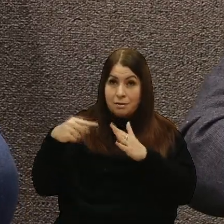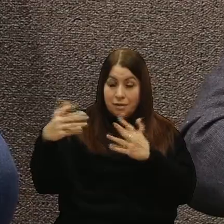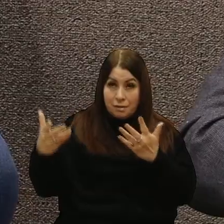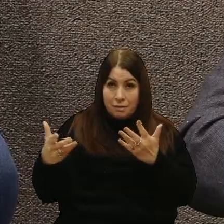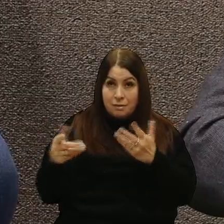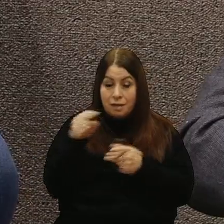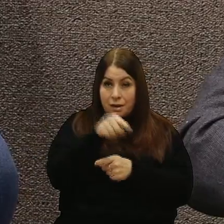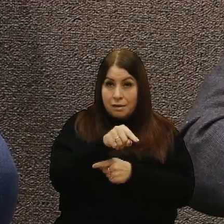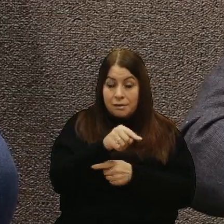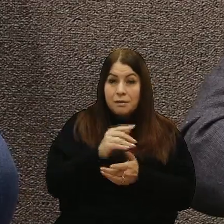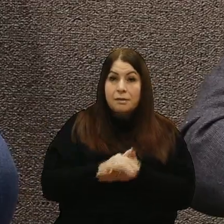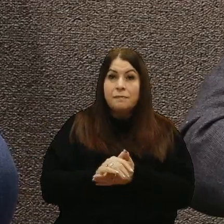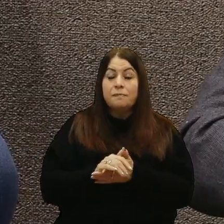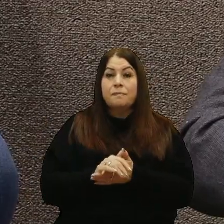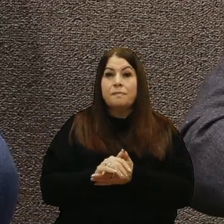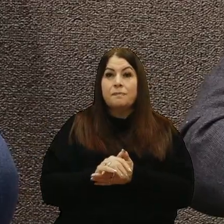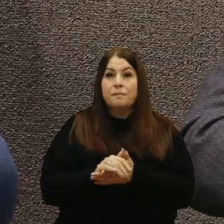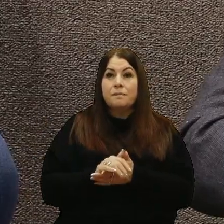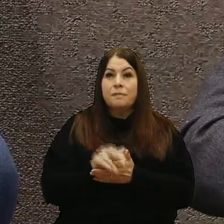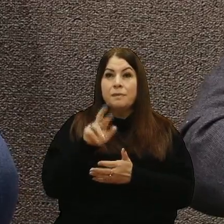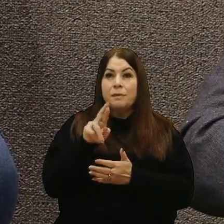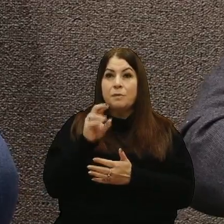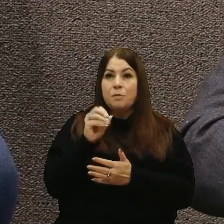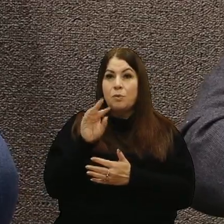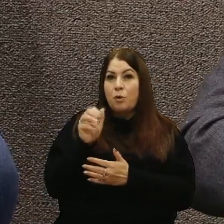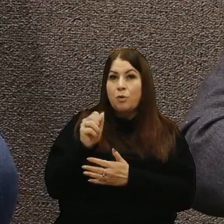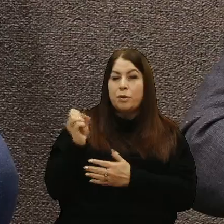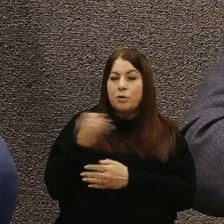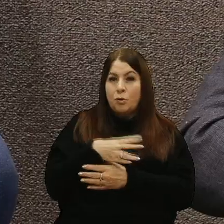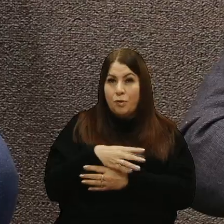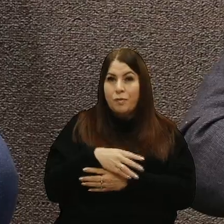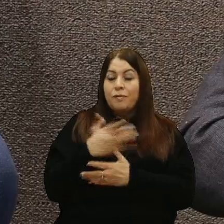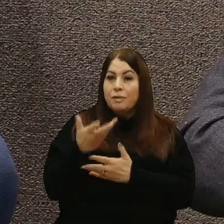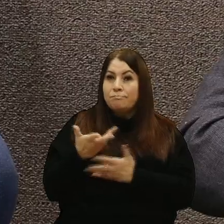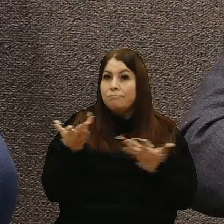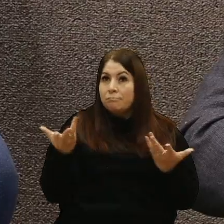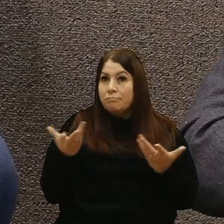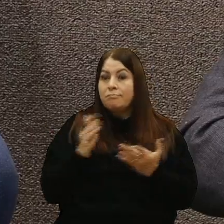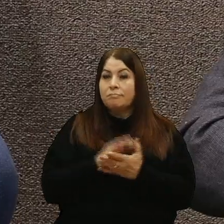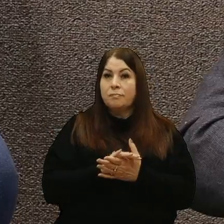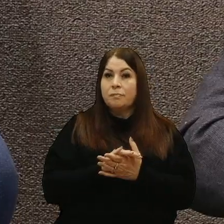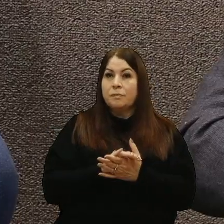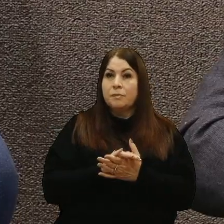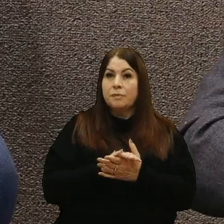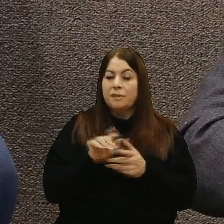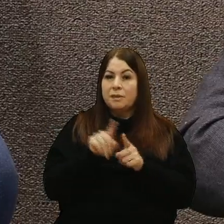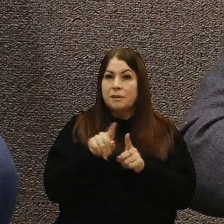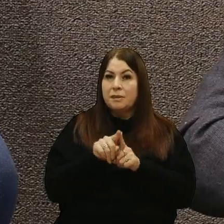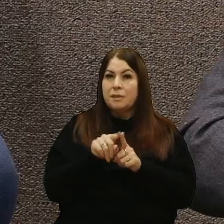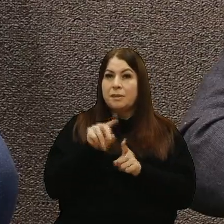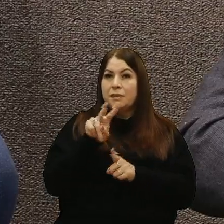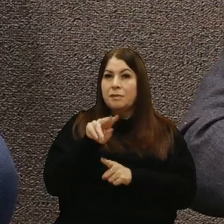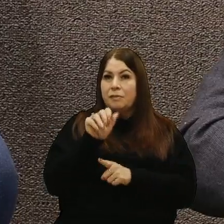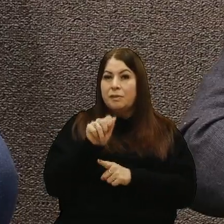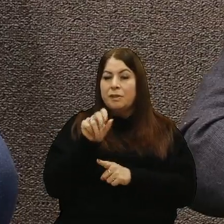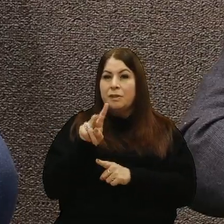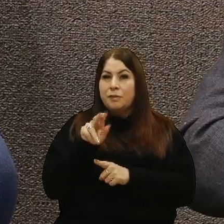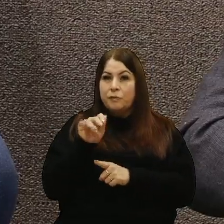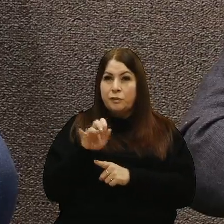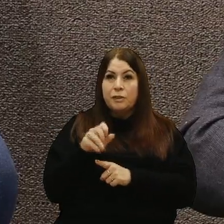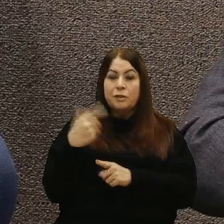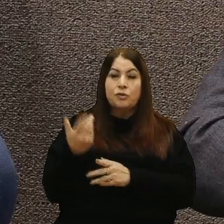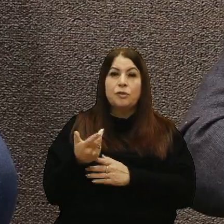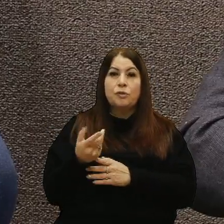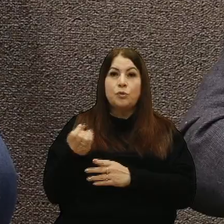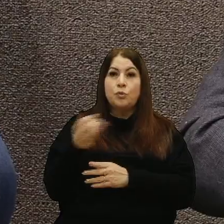valão do Canyon pro Rota Nova, San Genaro. E o Coesp, e o Pinho Verde. E